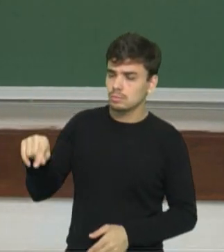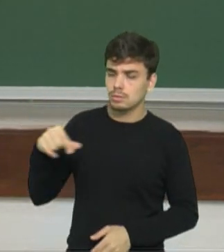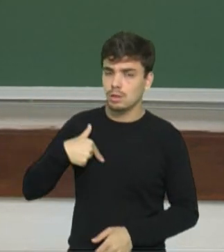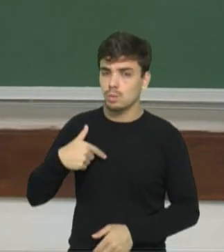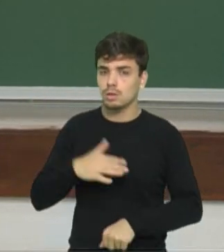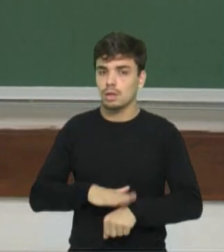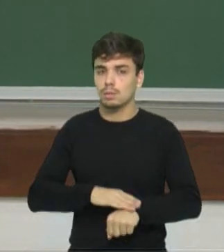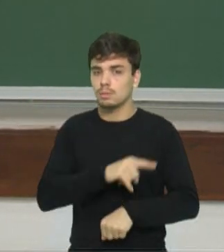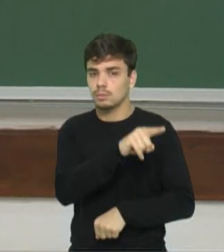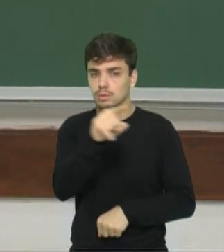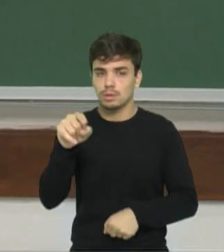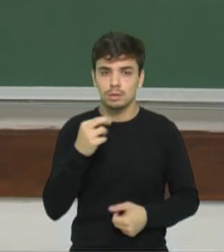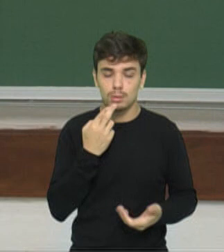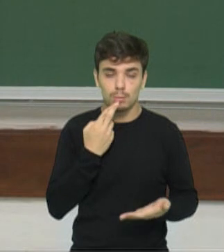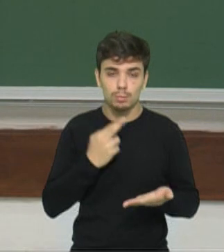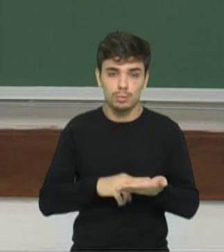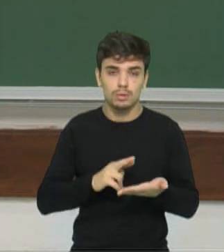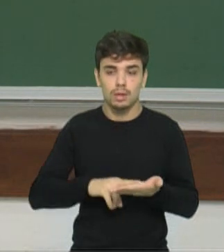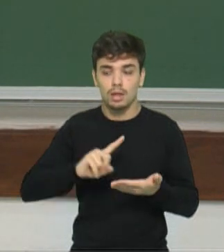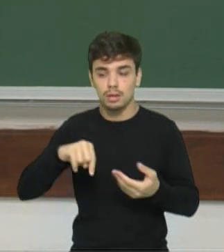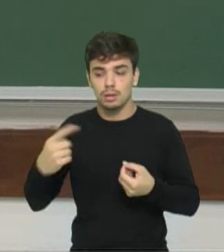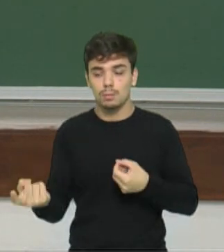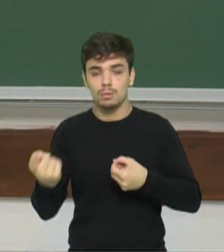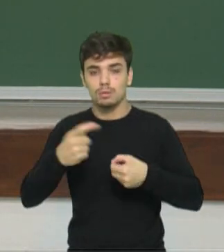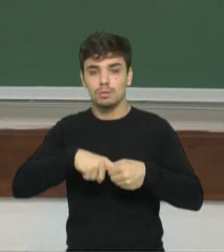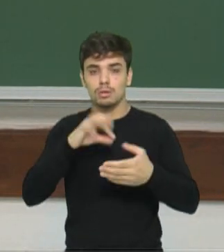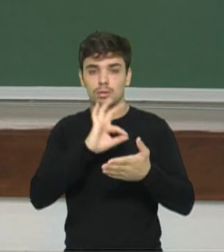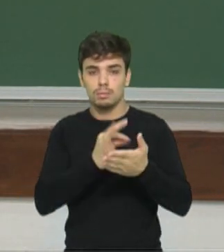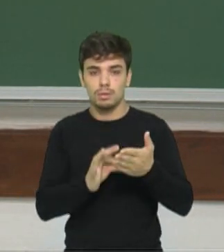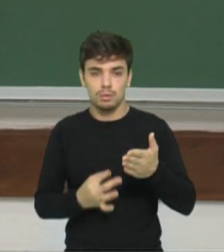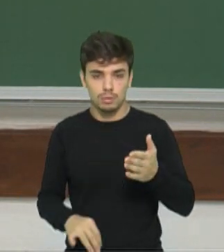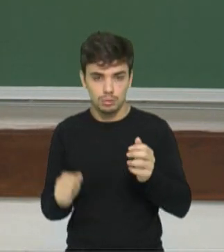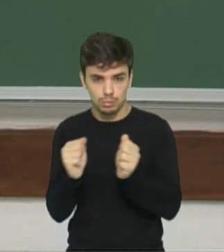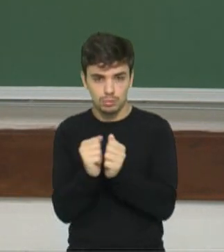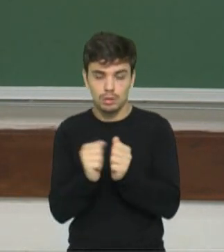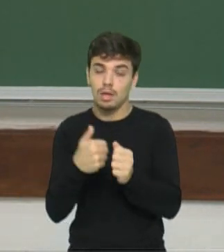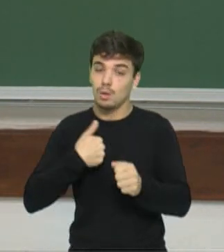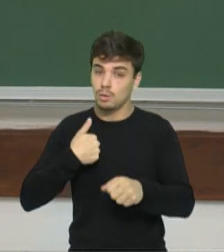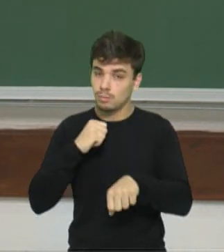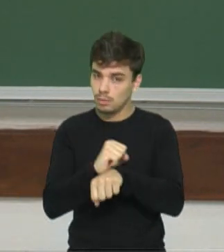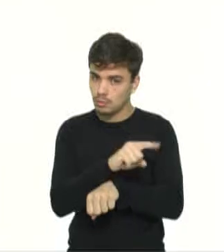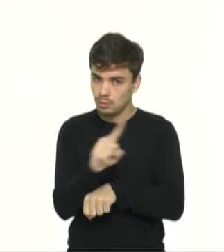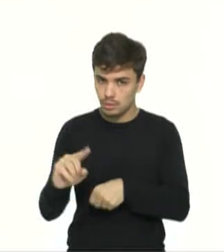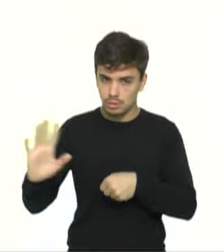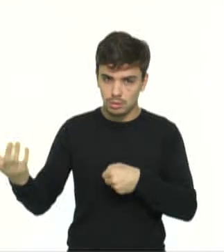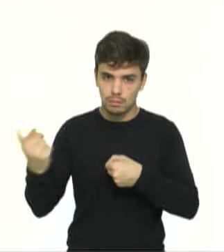na tela e a gente volta com a correção daqui a alguns instantes. Beleza, moçada? Aguardo vocês aqui, hein?